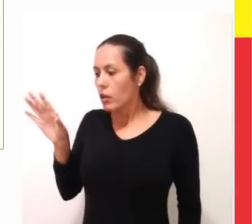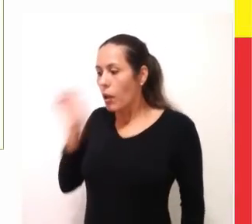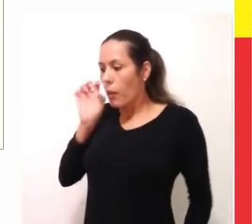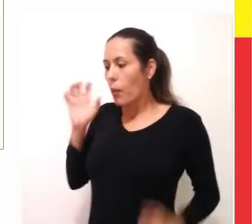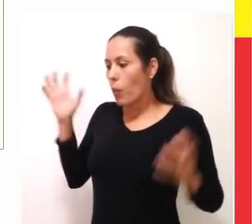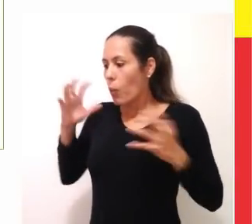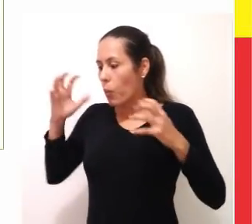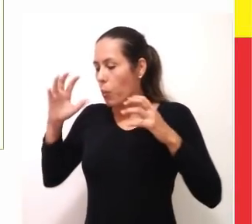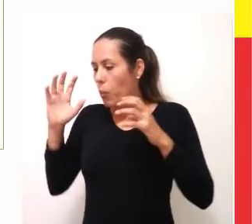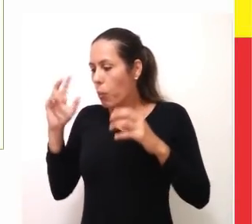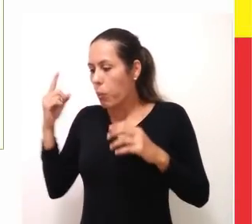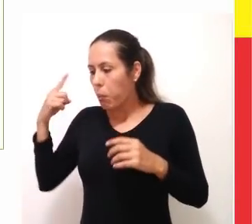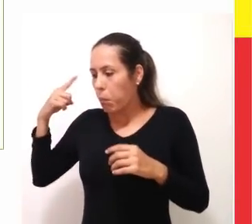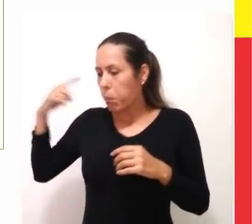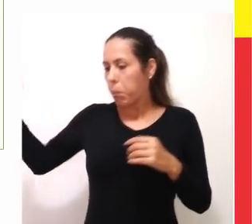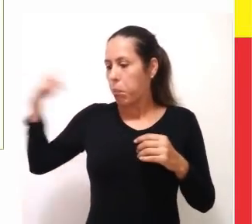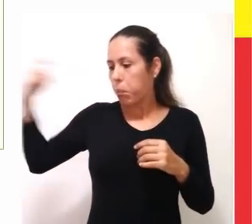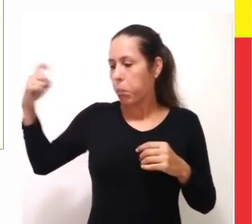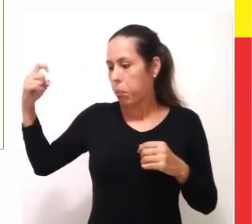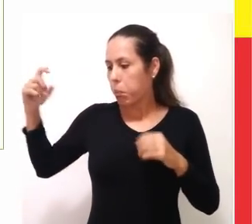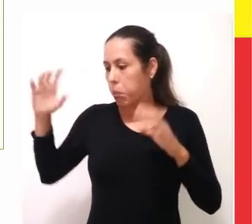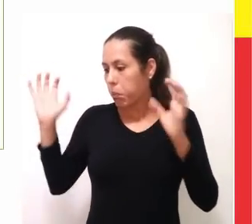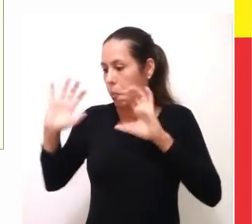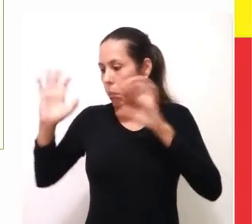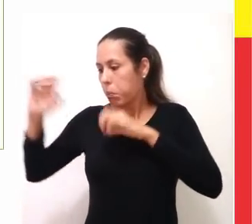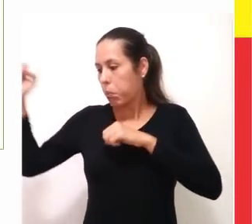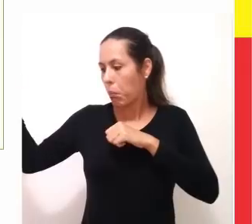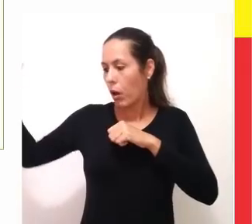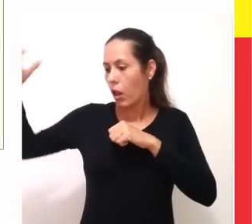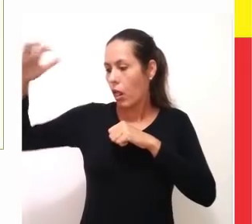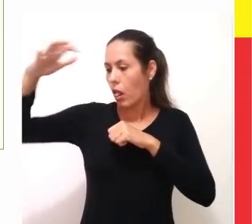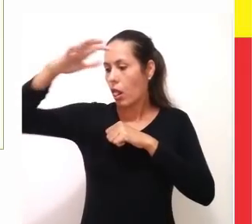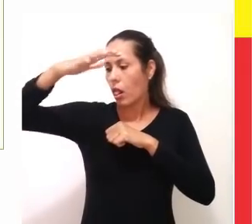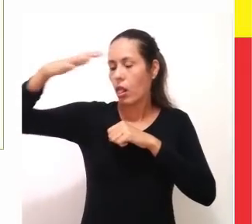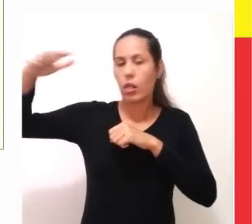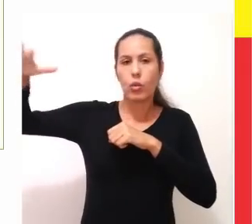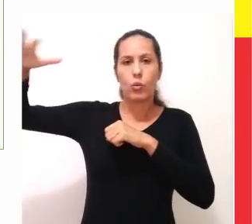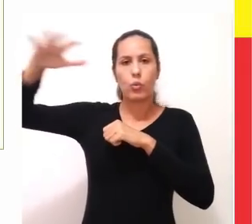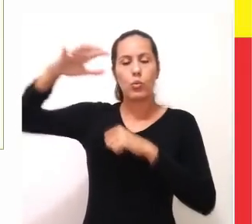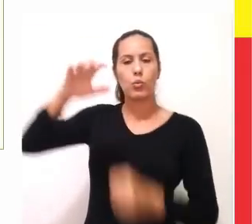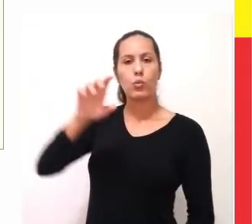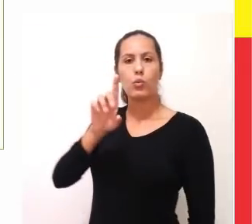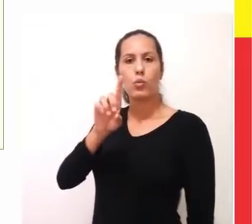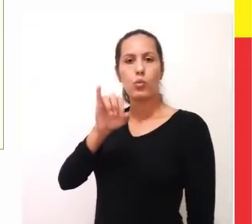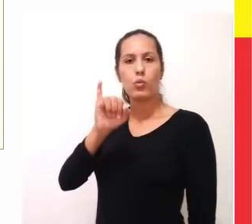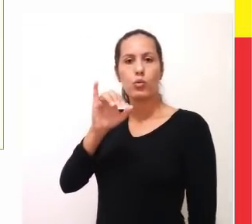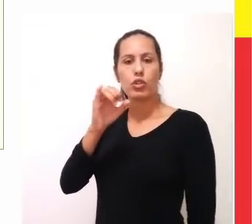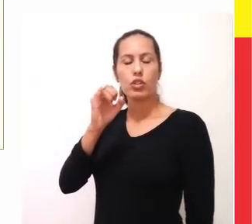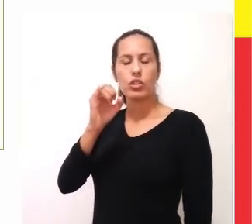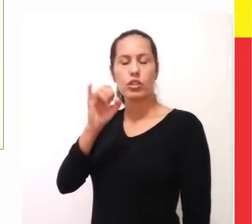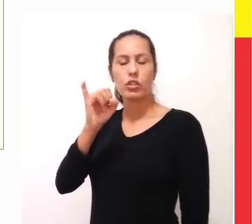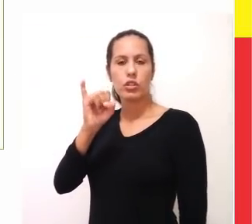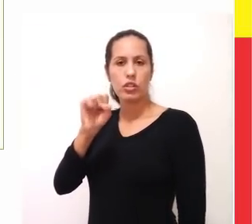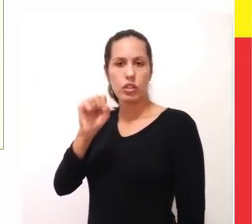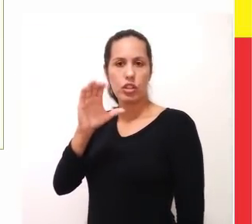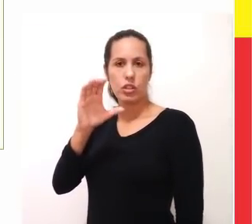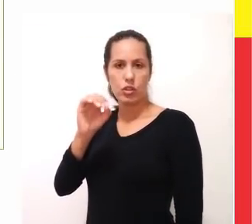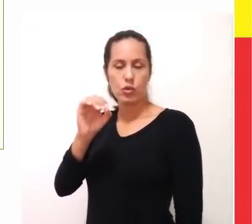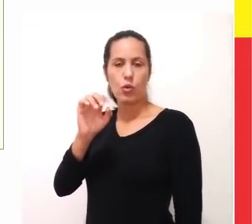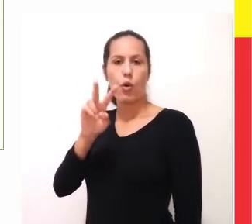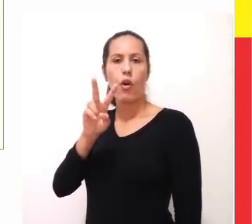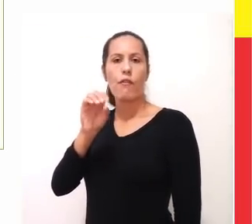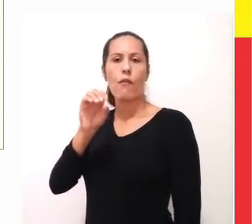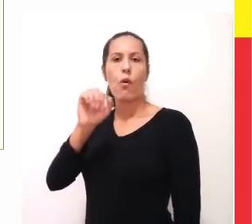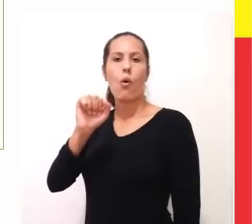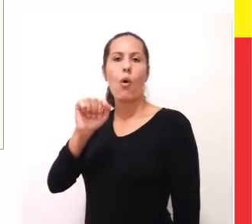beduínos assustados surge um disco voador. Esse texto aqui, certo? Veja que o